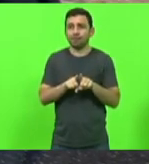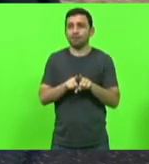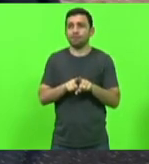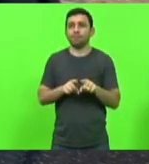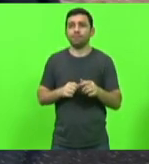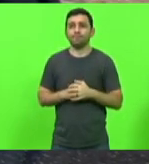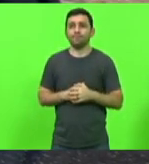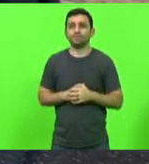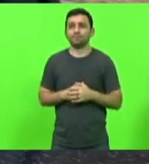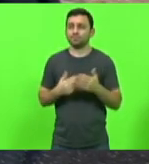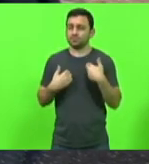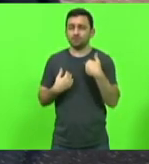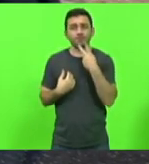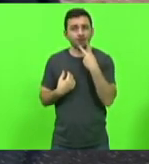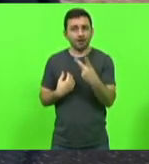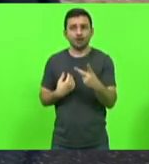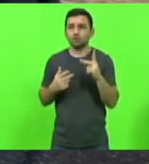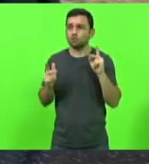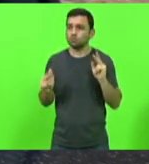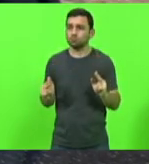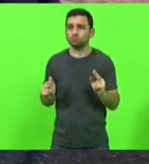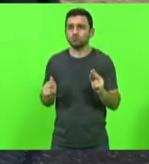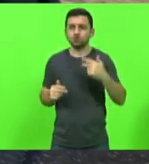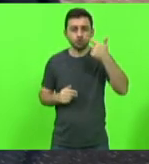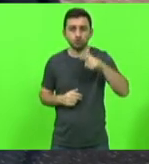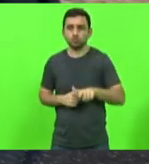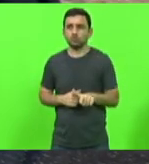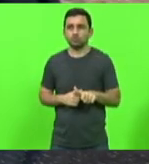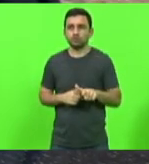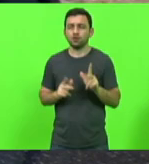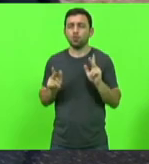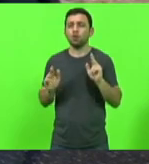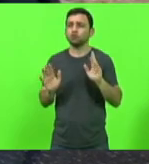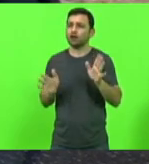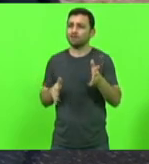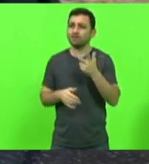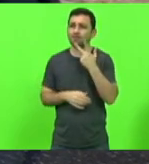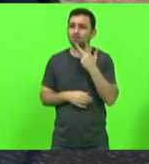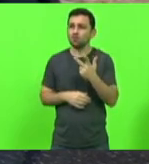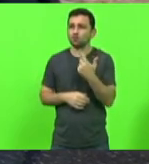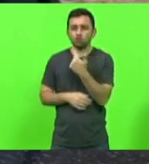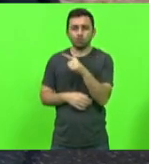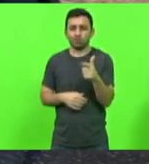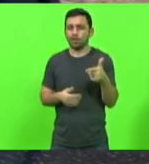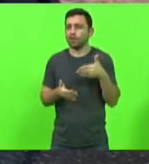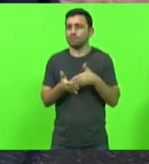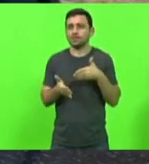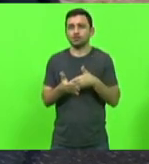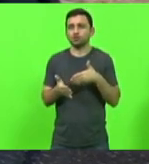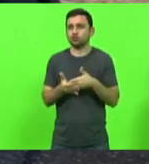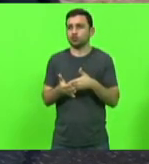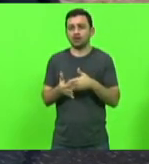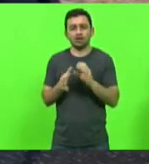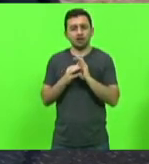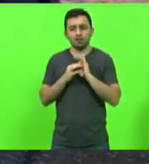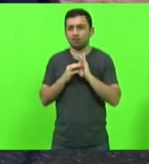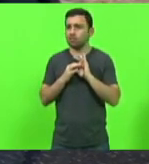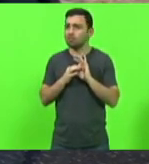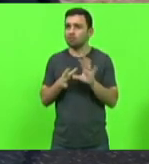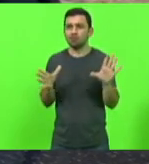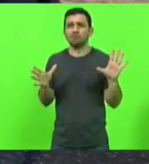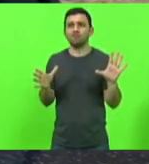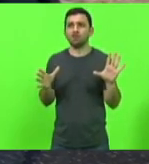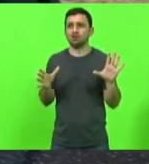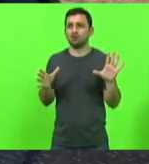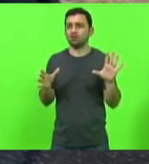Eu também digo o seguinte, mais uma vez reforço, como foi dito aqui, não existe limite para a liberdade. É a única coisa que não existe. Toda